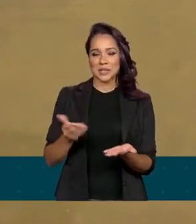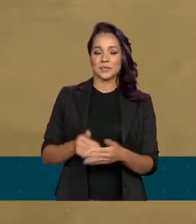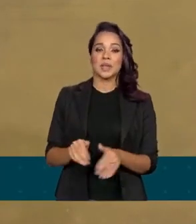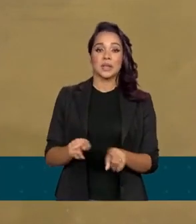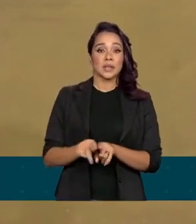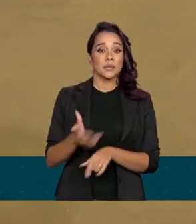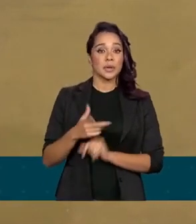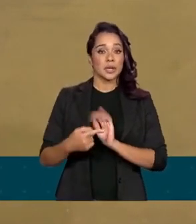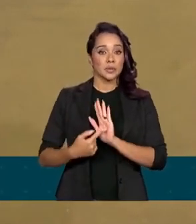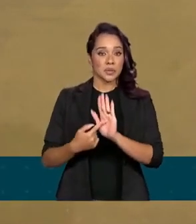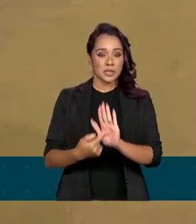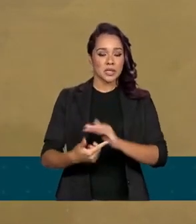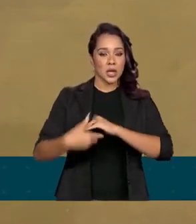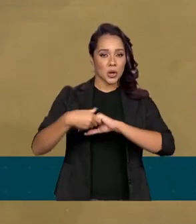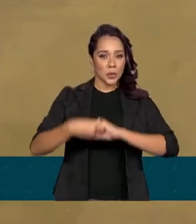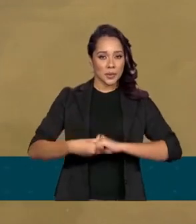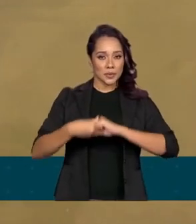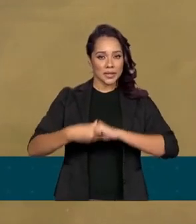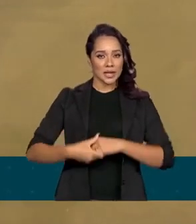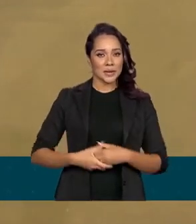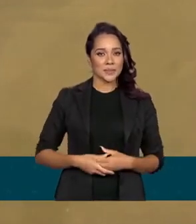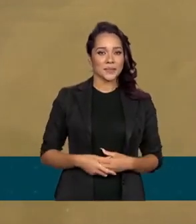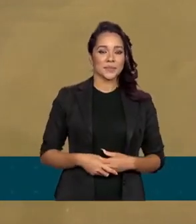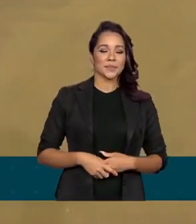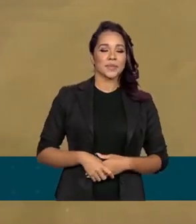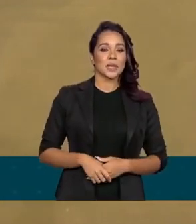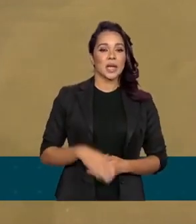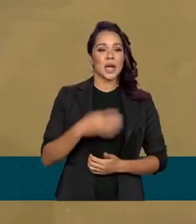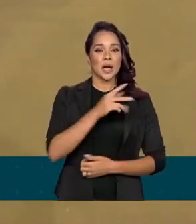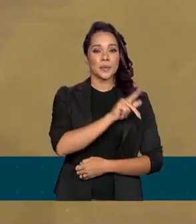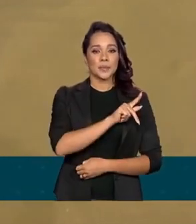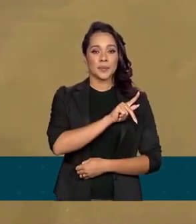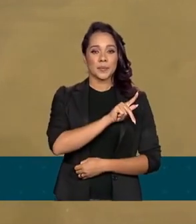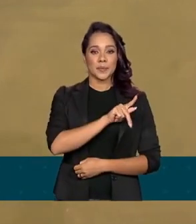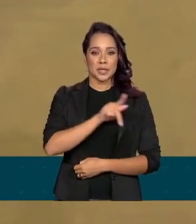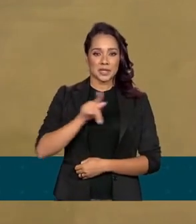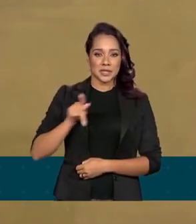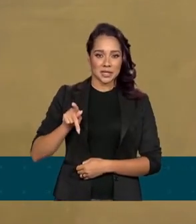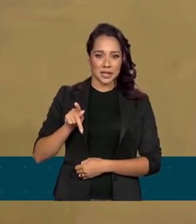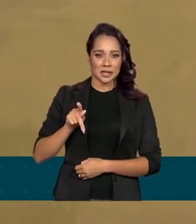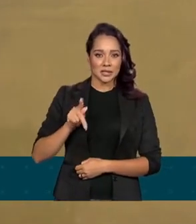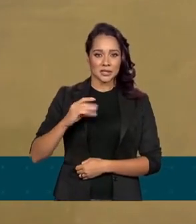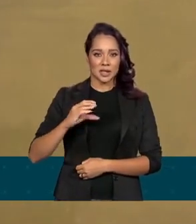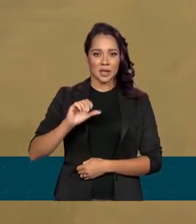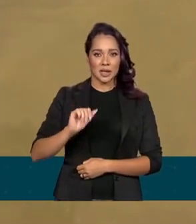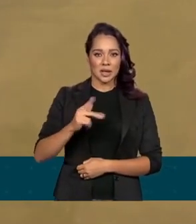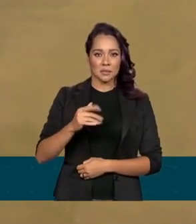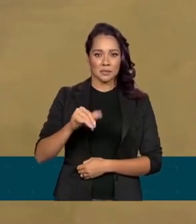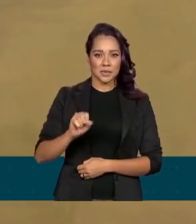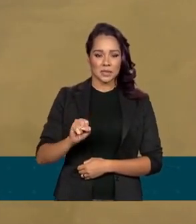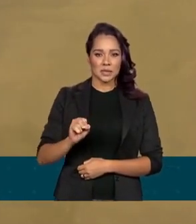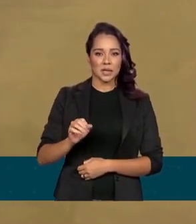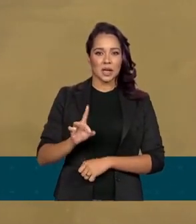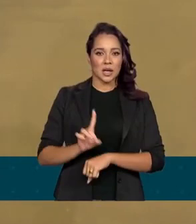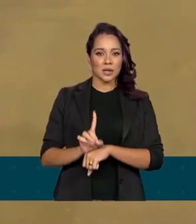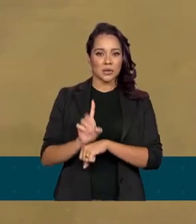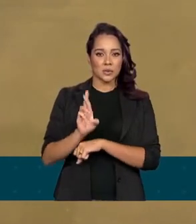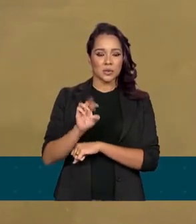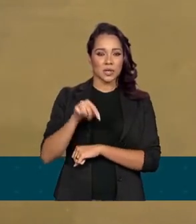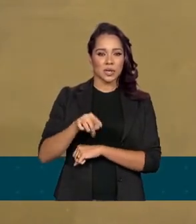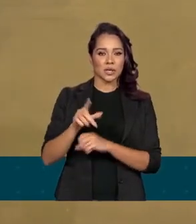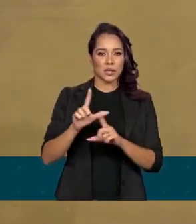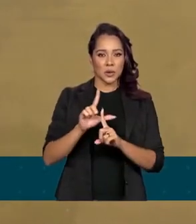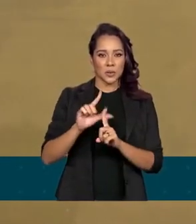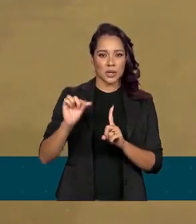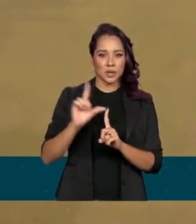também apresentar e cumprimentar a presidente da CAPES, a doutora aqui da